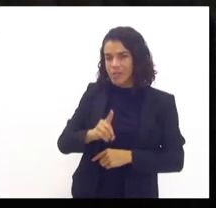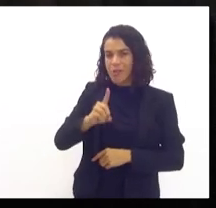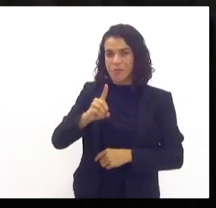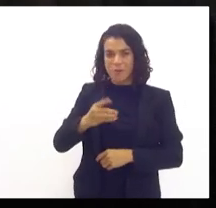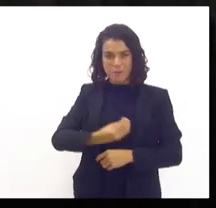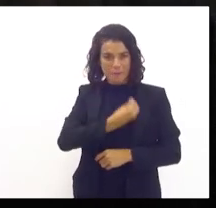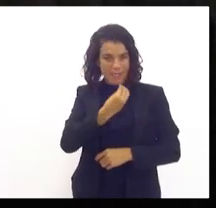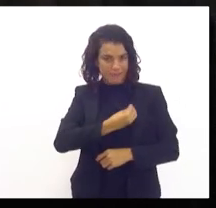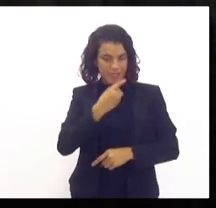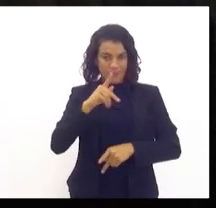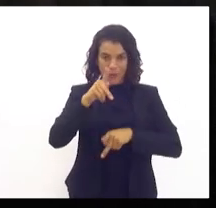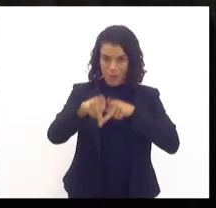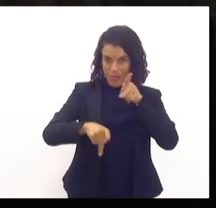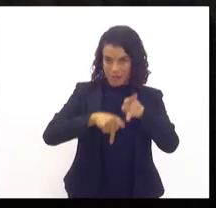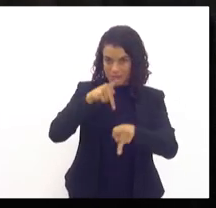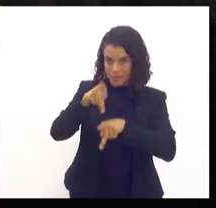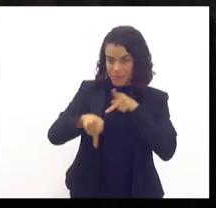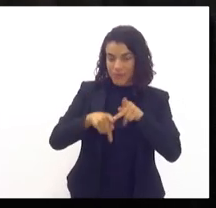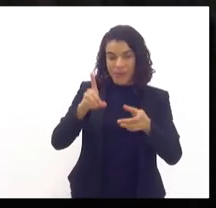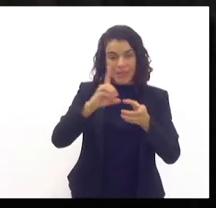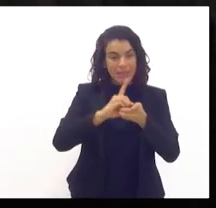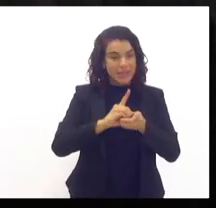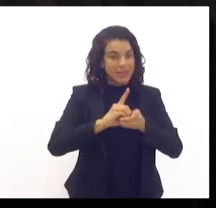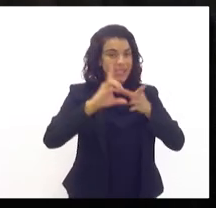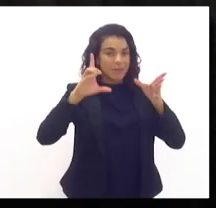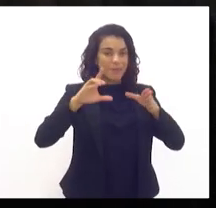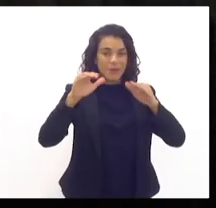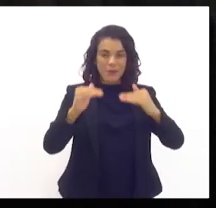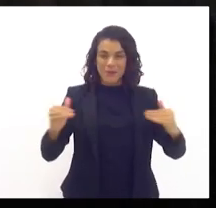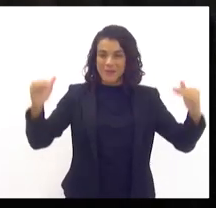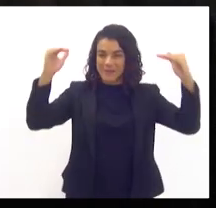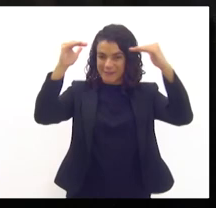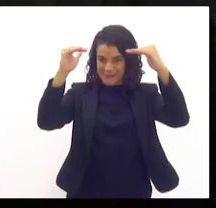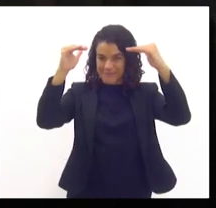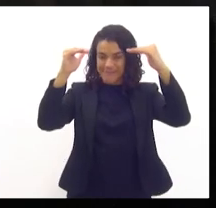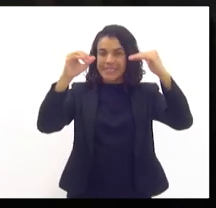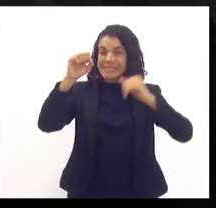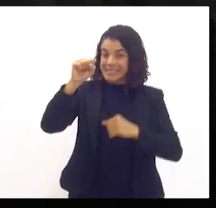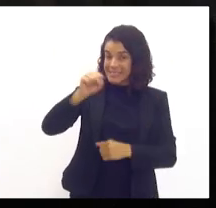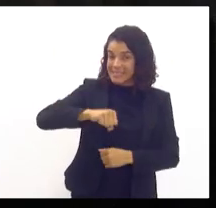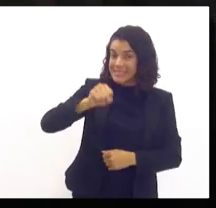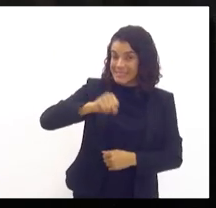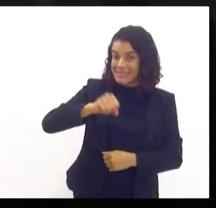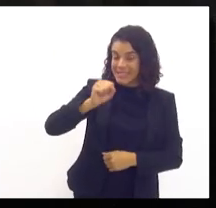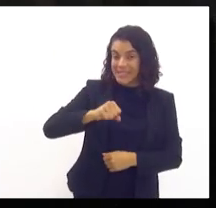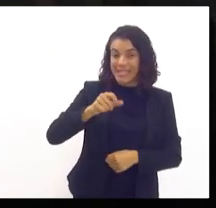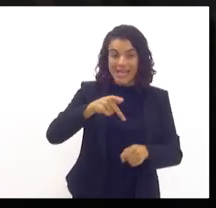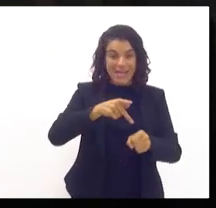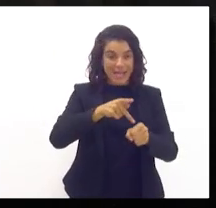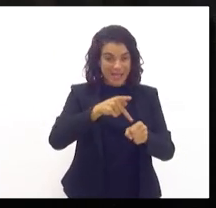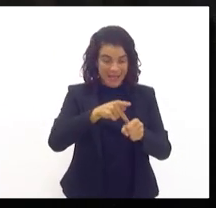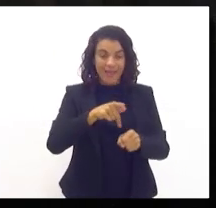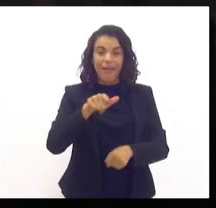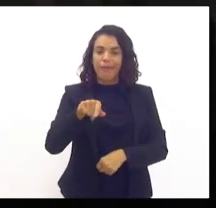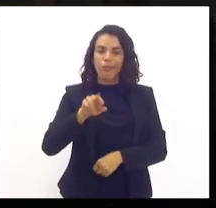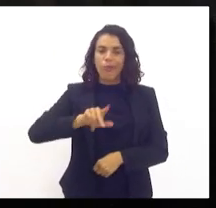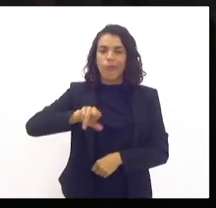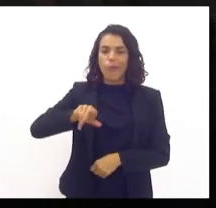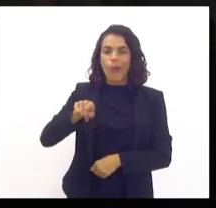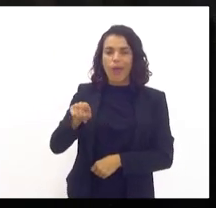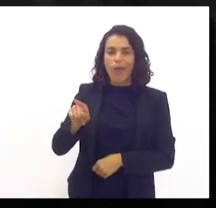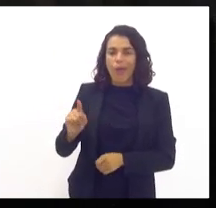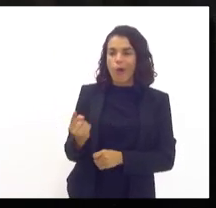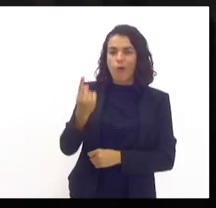participação popular, democracia e soberania. Sim, a Petrobras não é de